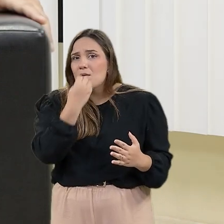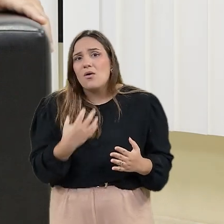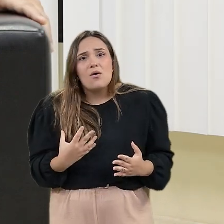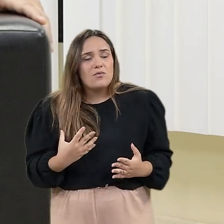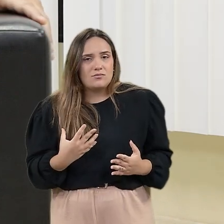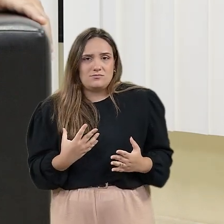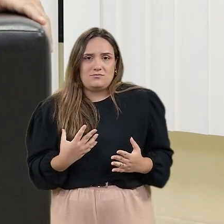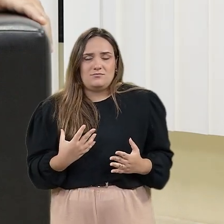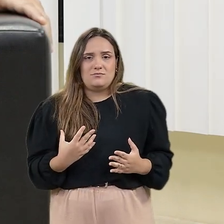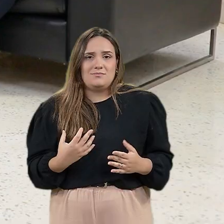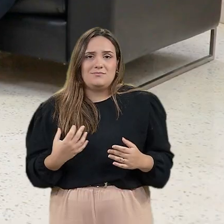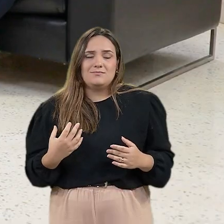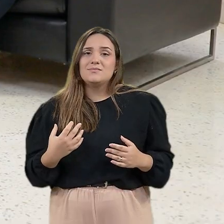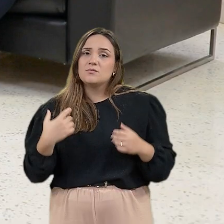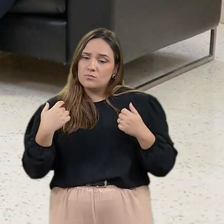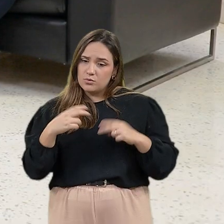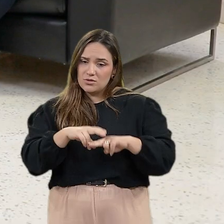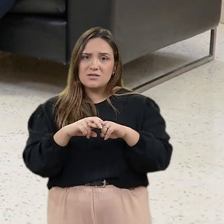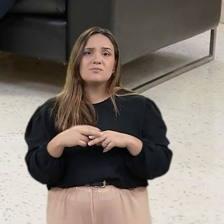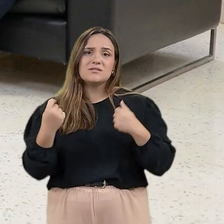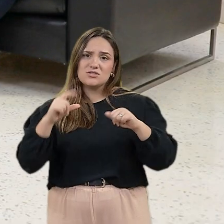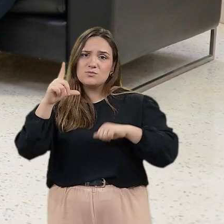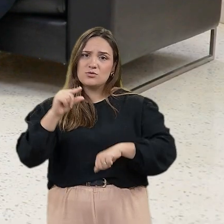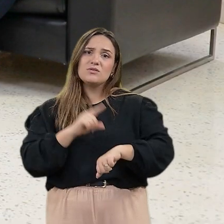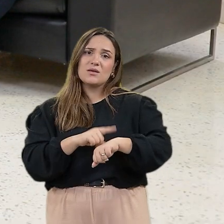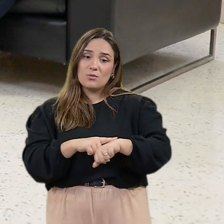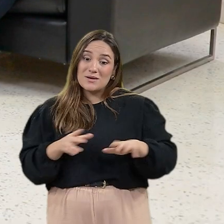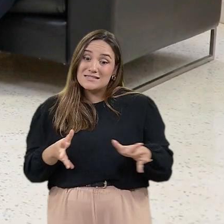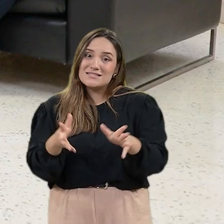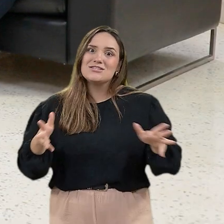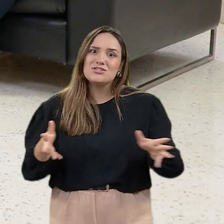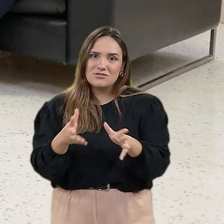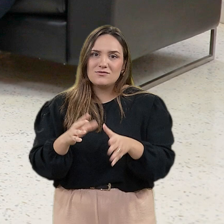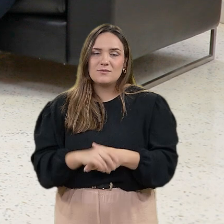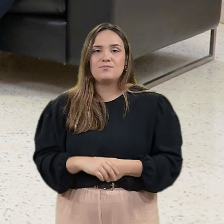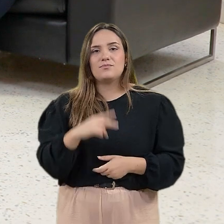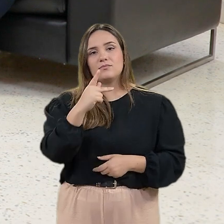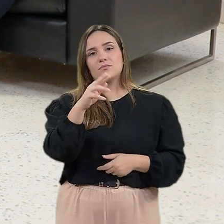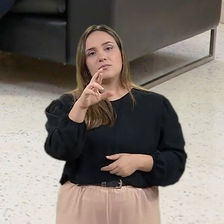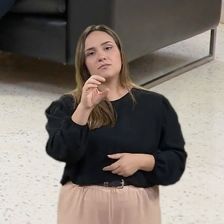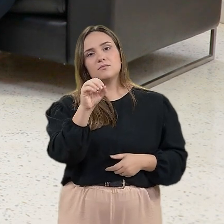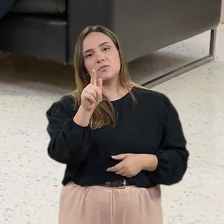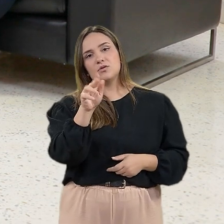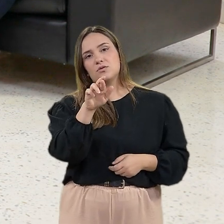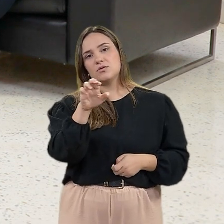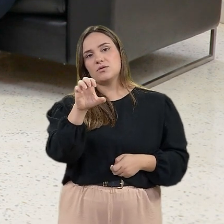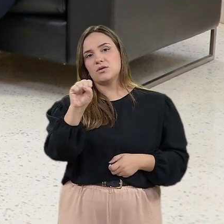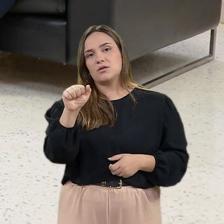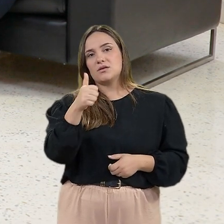para o convívio com a sociedade. Isso, em outras palavras, é o que nós chamamos de progressão de regime.